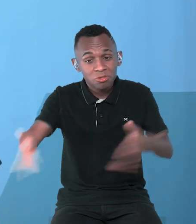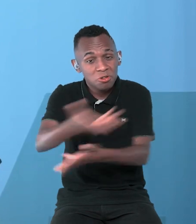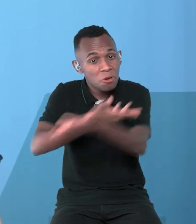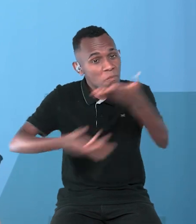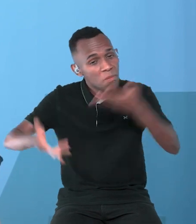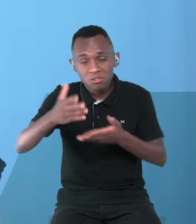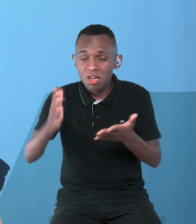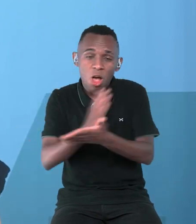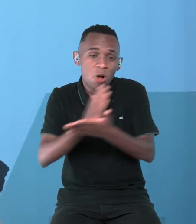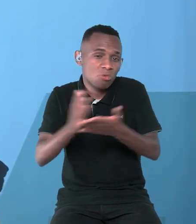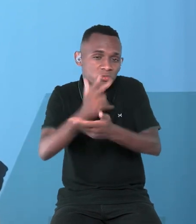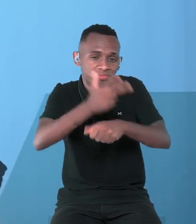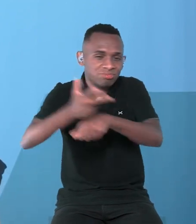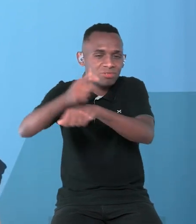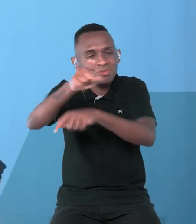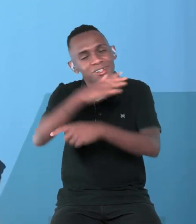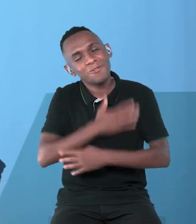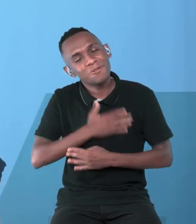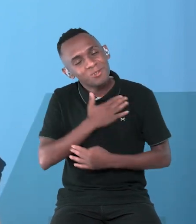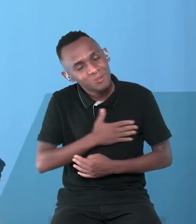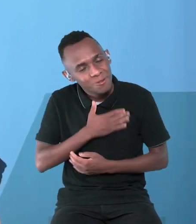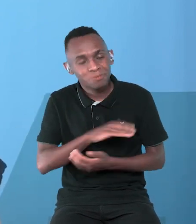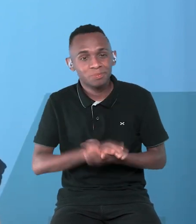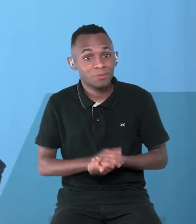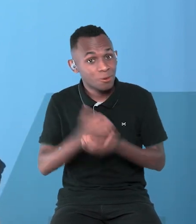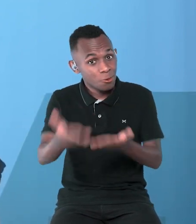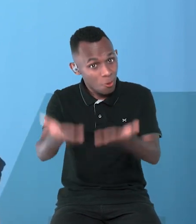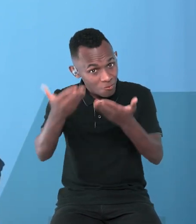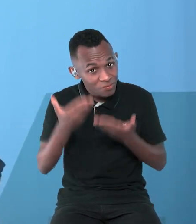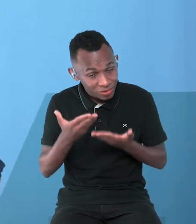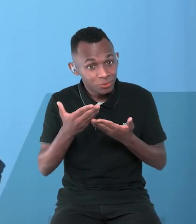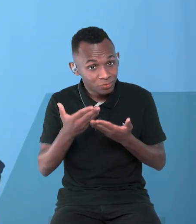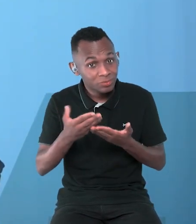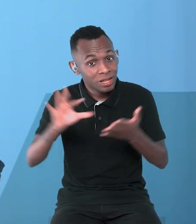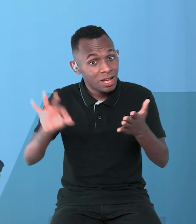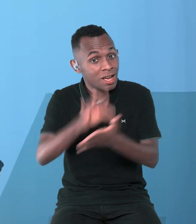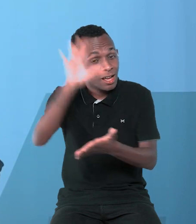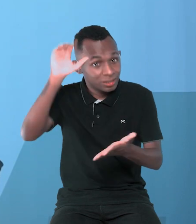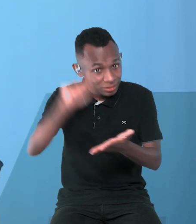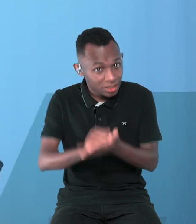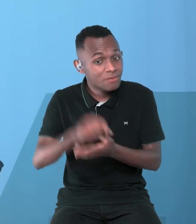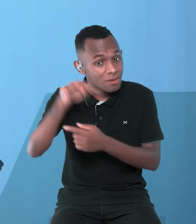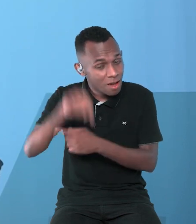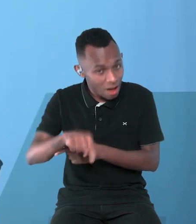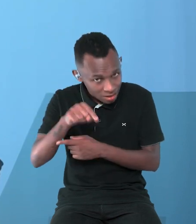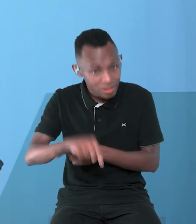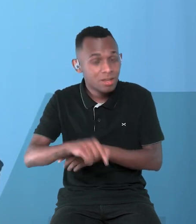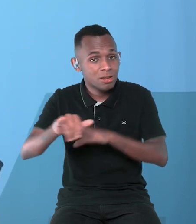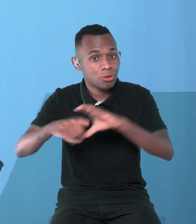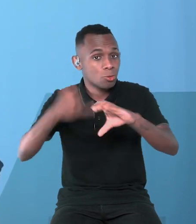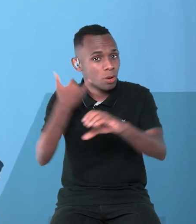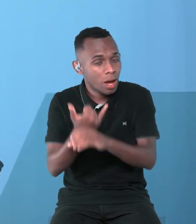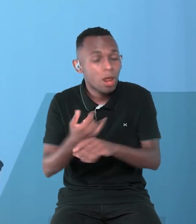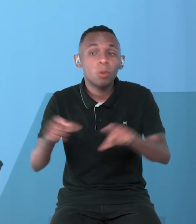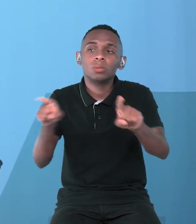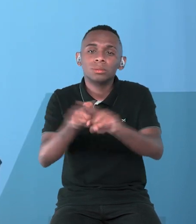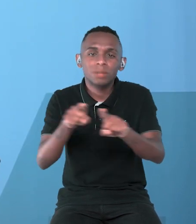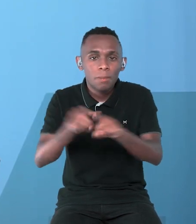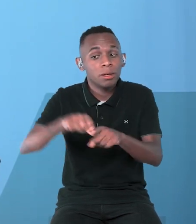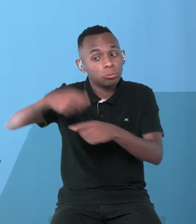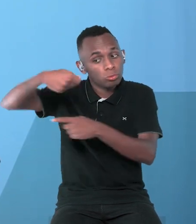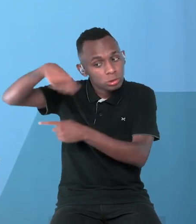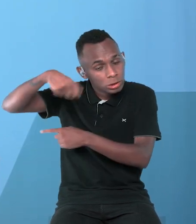algum programa que você tenha gostado. Eu te convido a se inscrever aqui no canal, a ativar o sininho